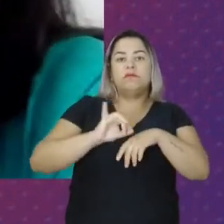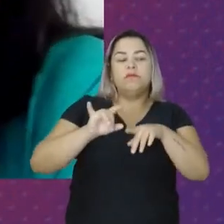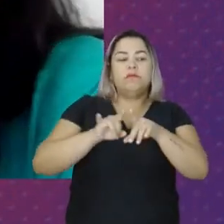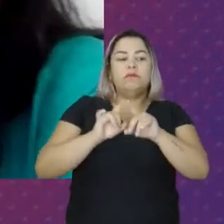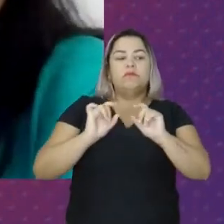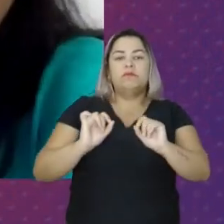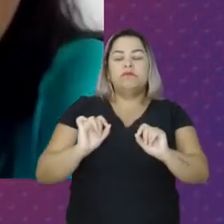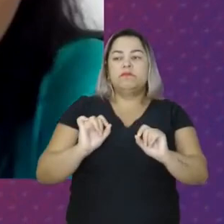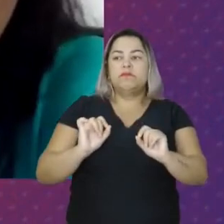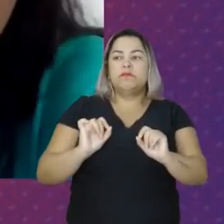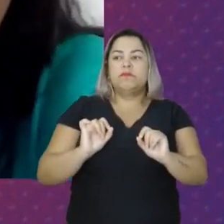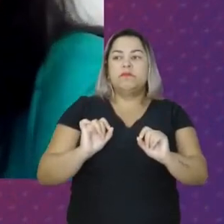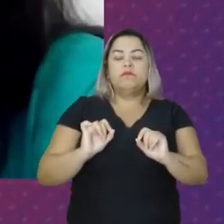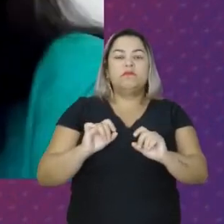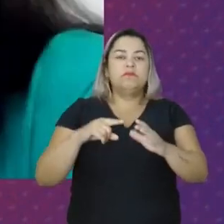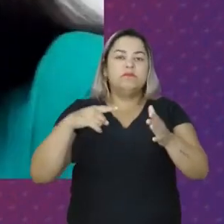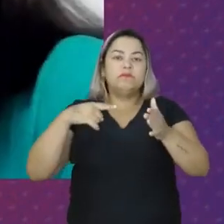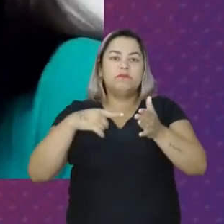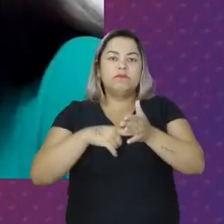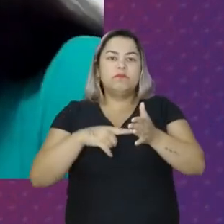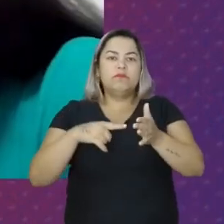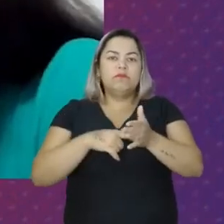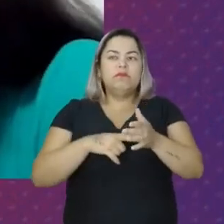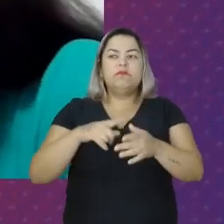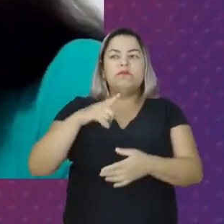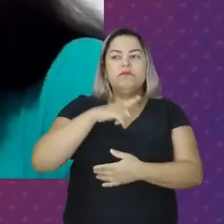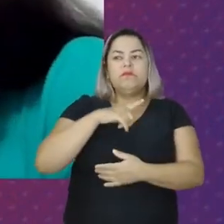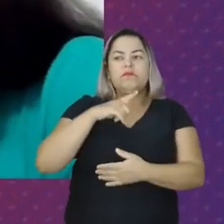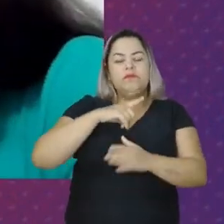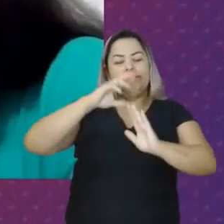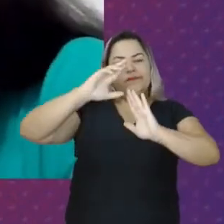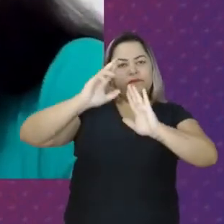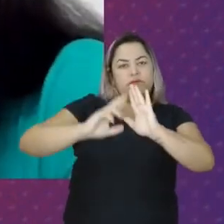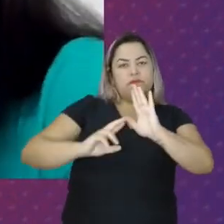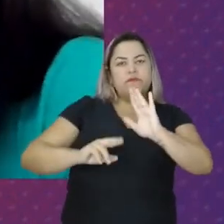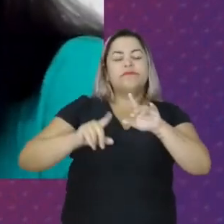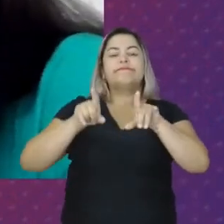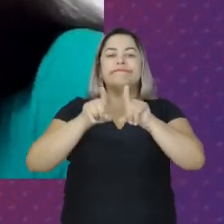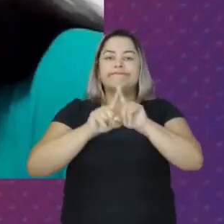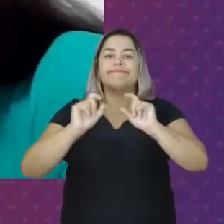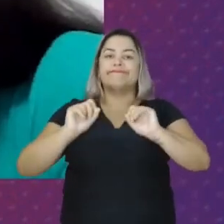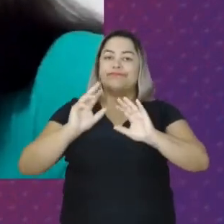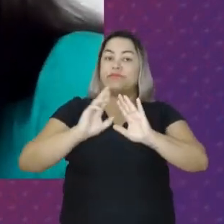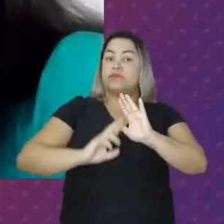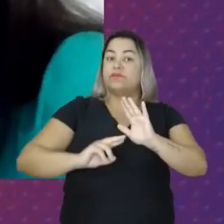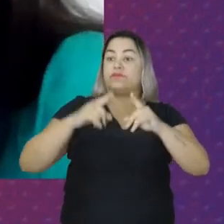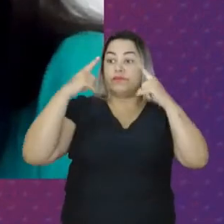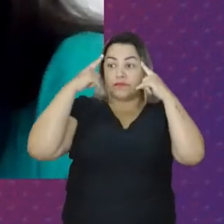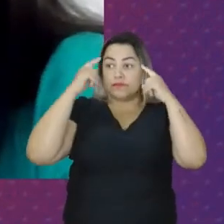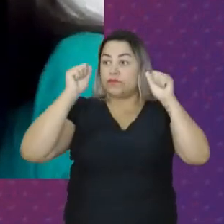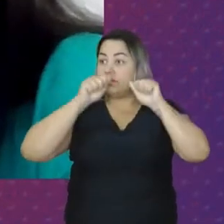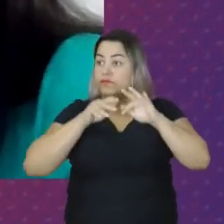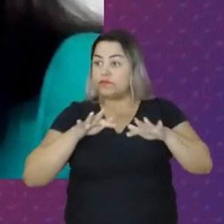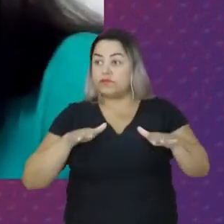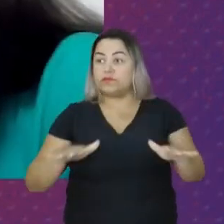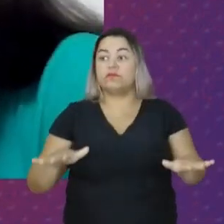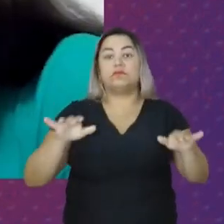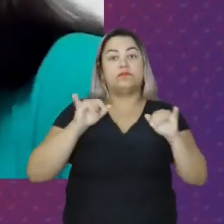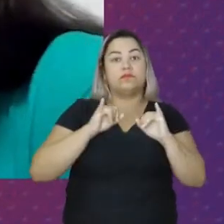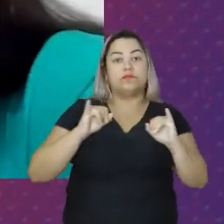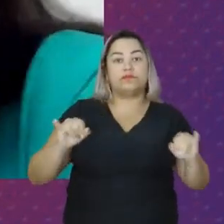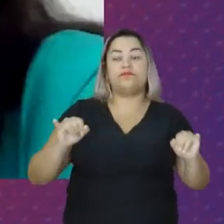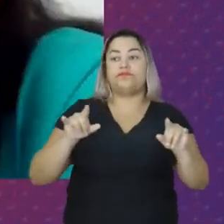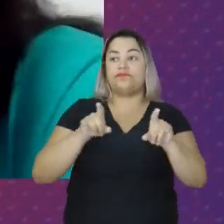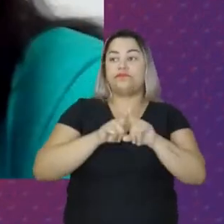da questão só da denúncia. Então, ela recebe, registra relatos de violência, ela dissemina informações,